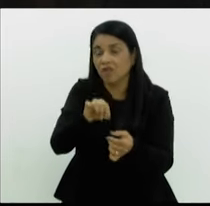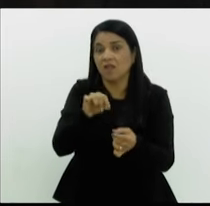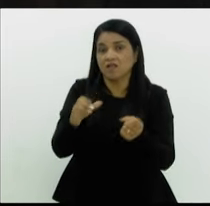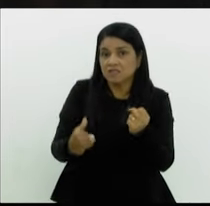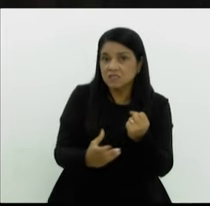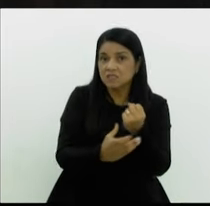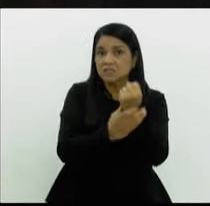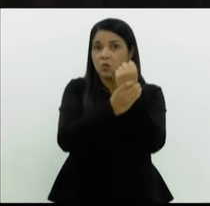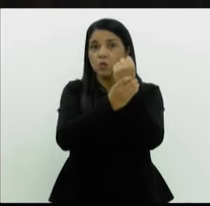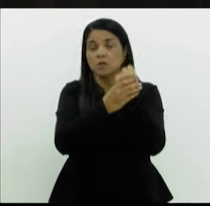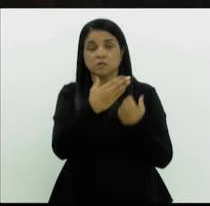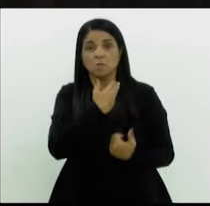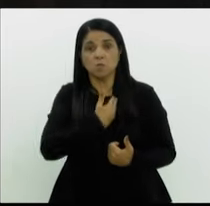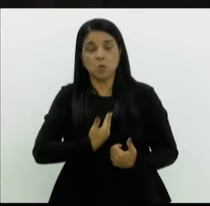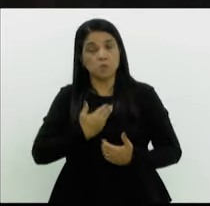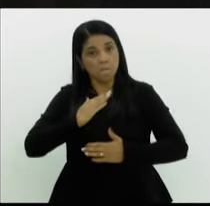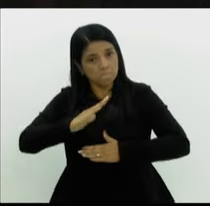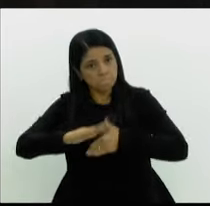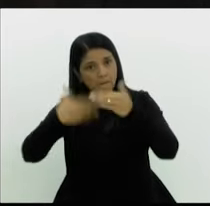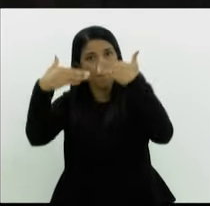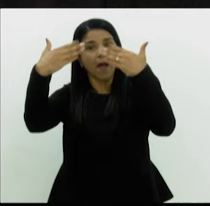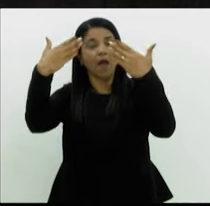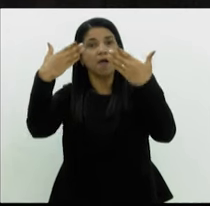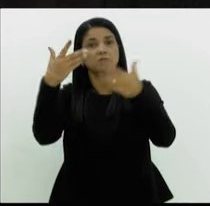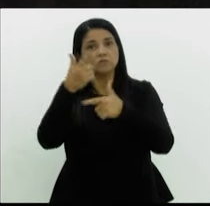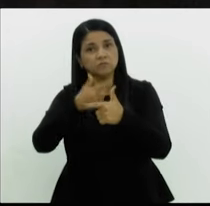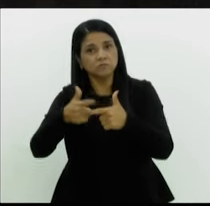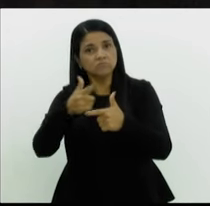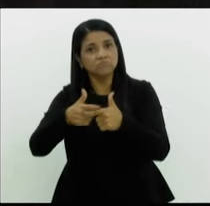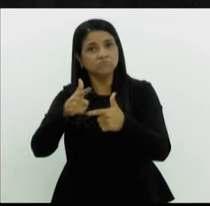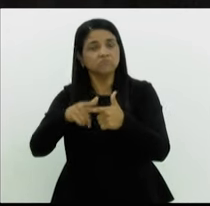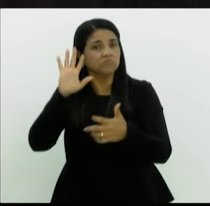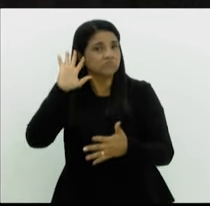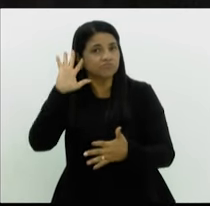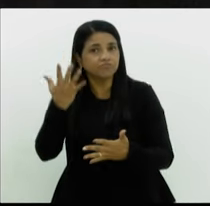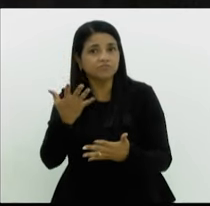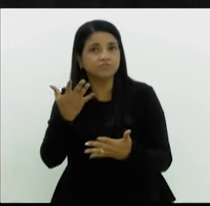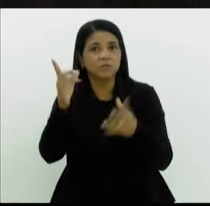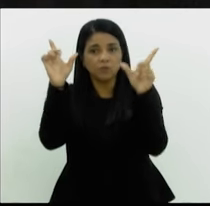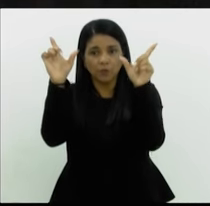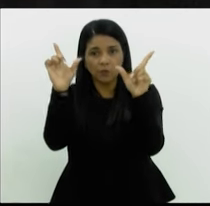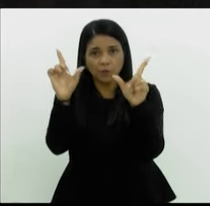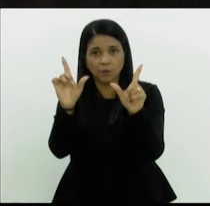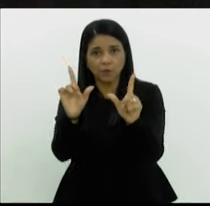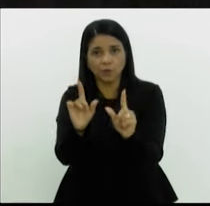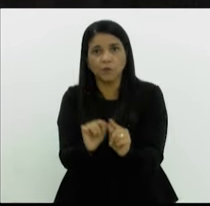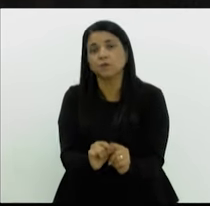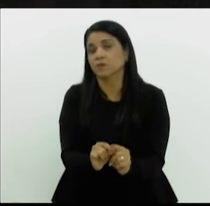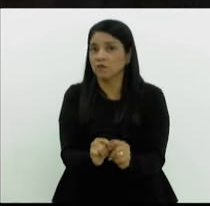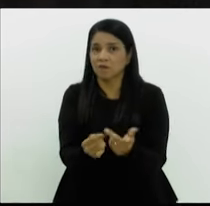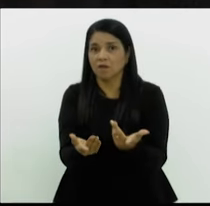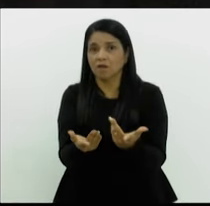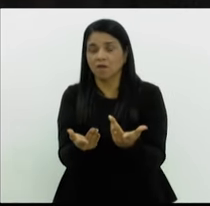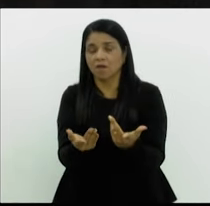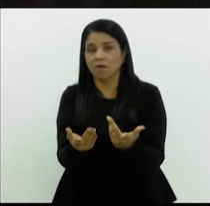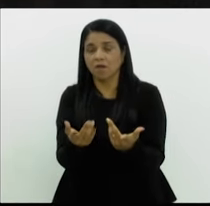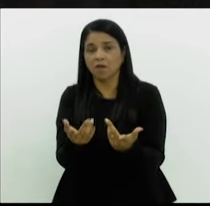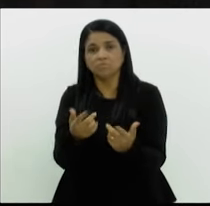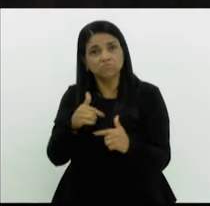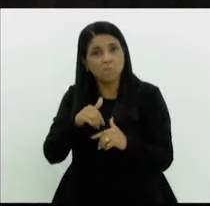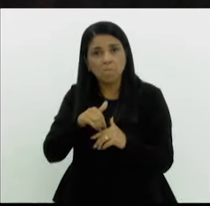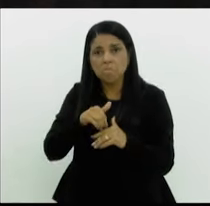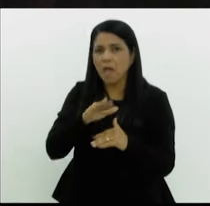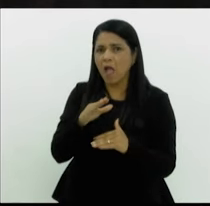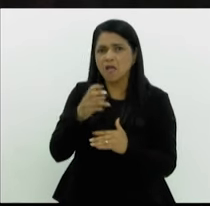fato, avançar, que os problemas serão minimizados, que teremos mais